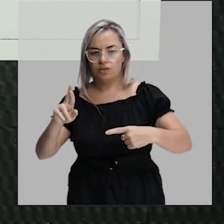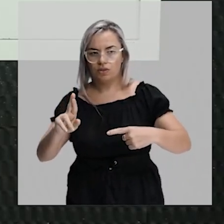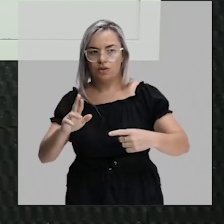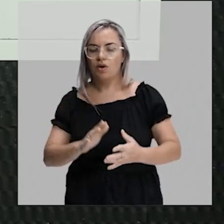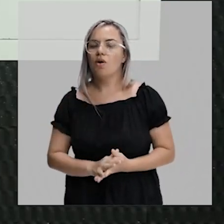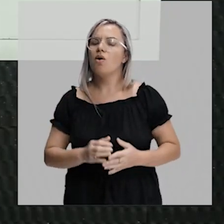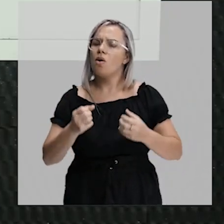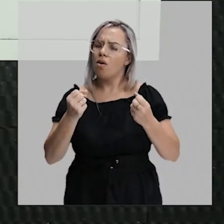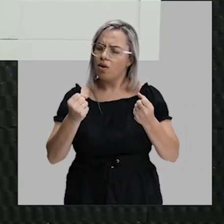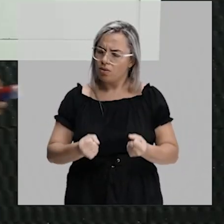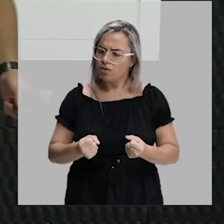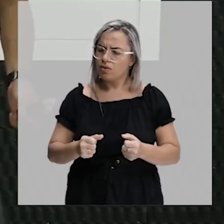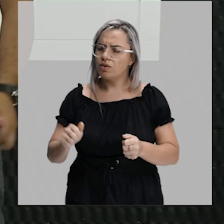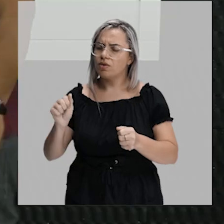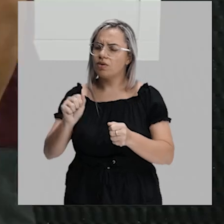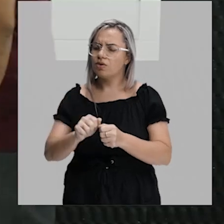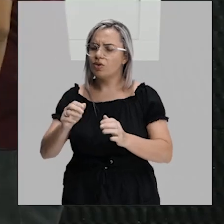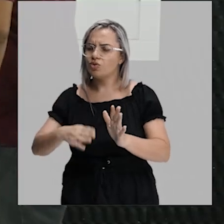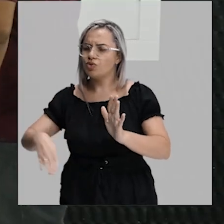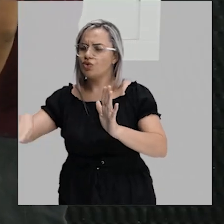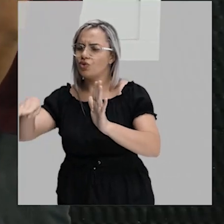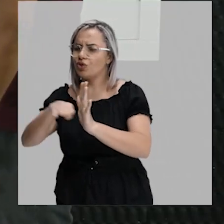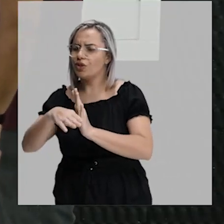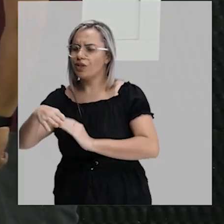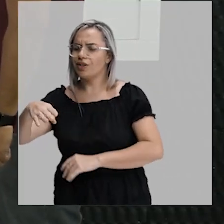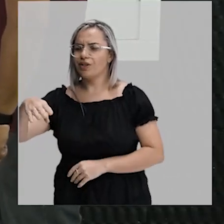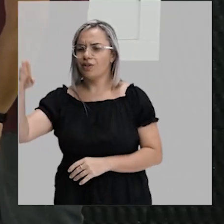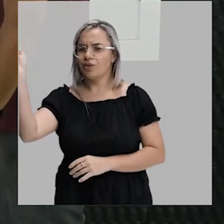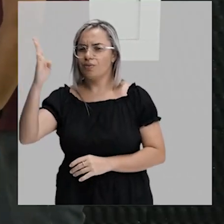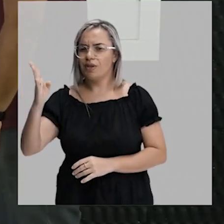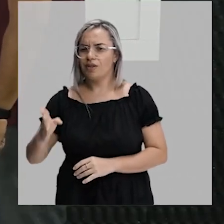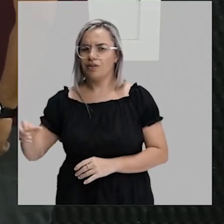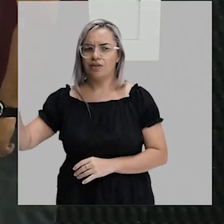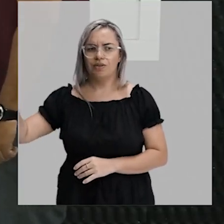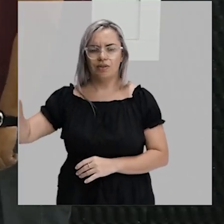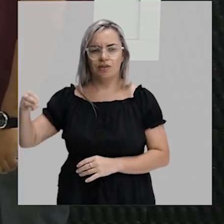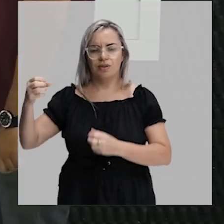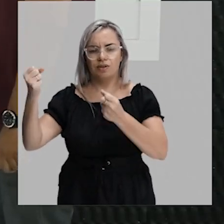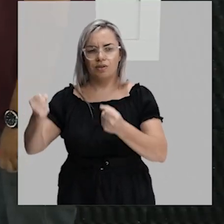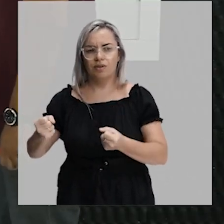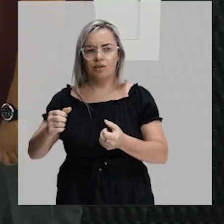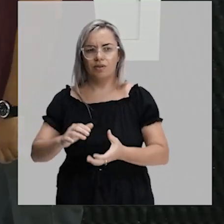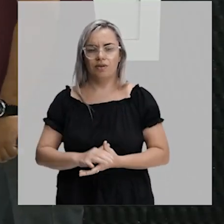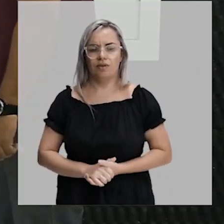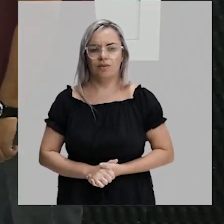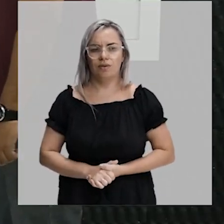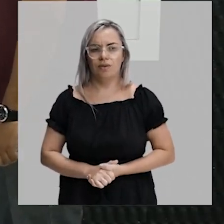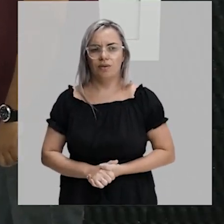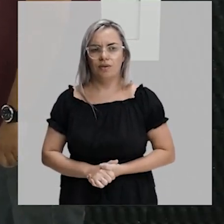para o gás quando chega no Brasil. Ó, posso, né? Vai ficar